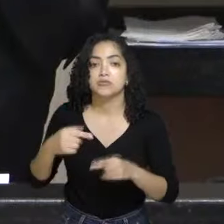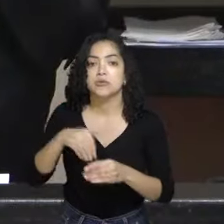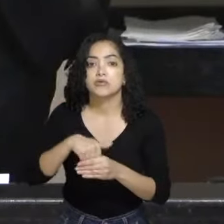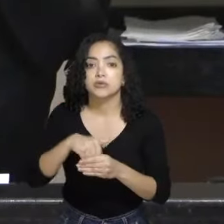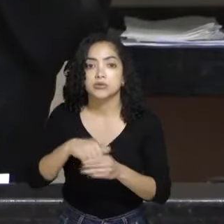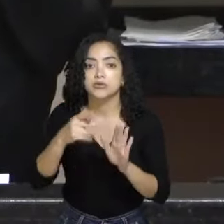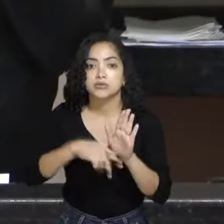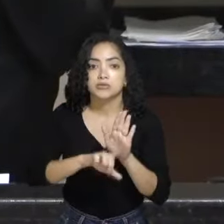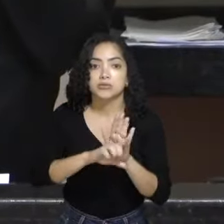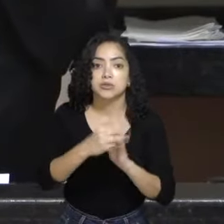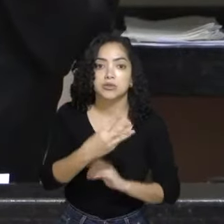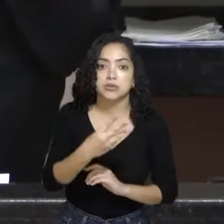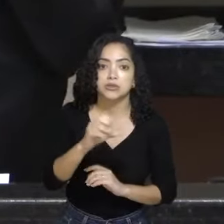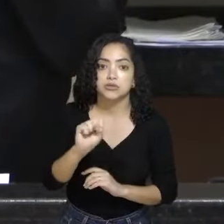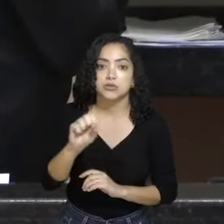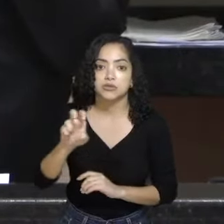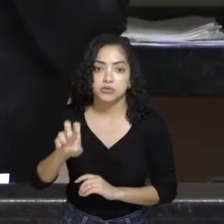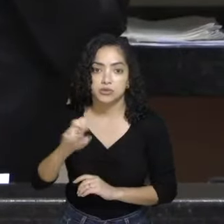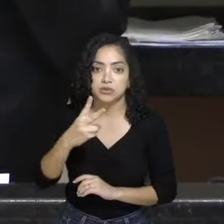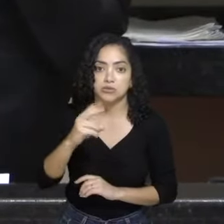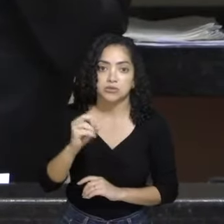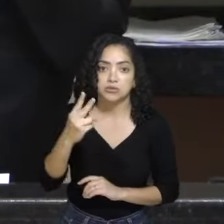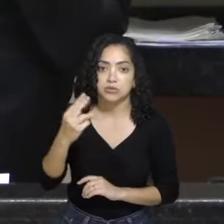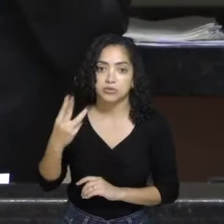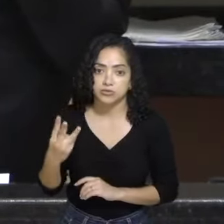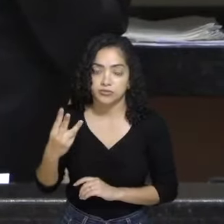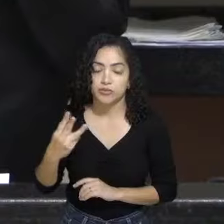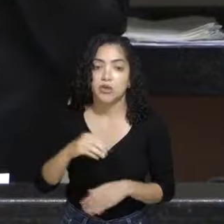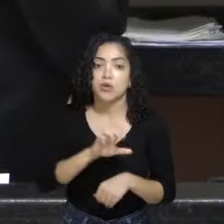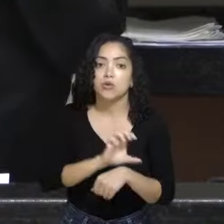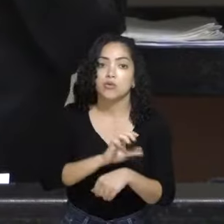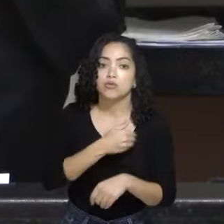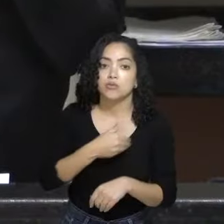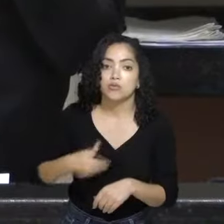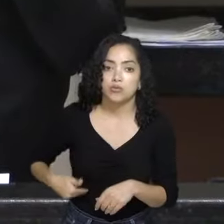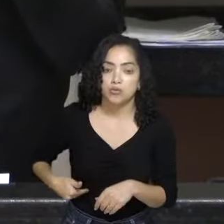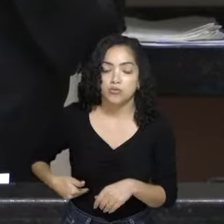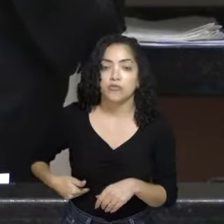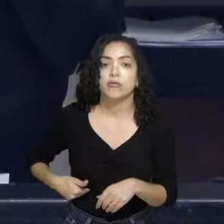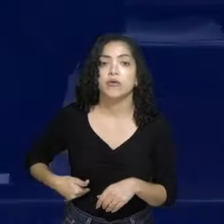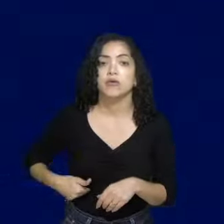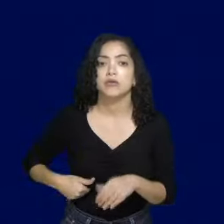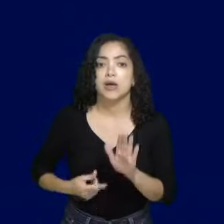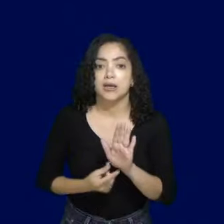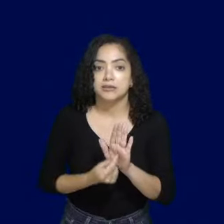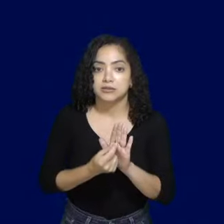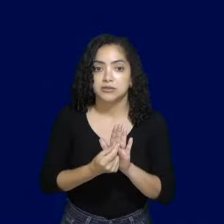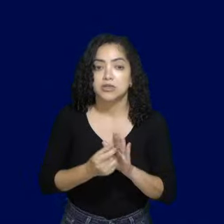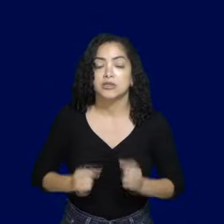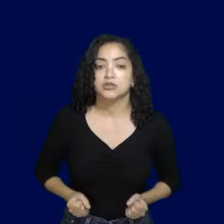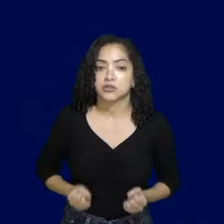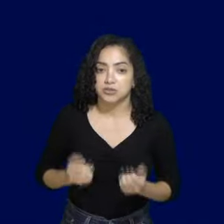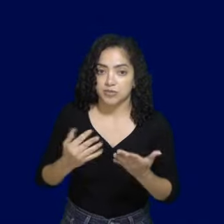de lei 385/2023, autor governo do Estado, estima receita e fixa despesa do Estado para o exercício financeiro